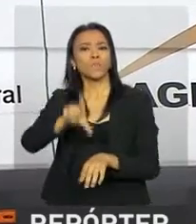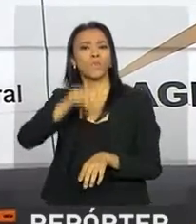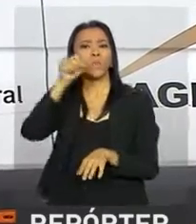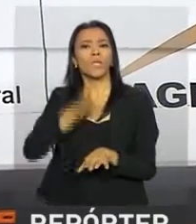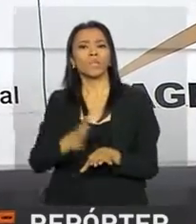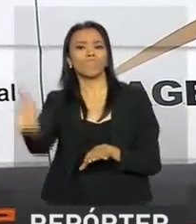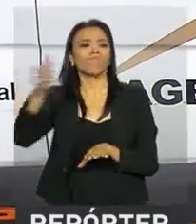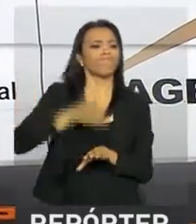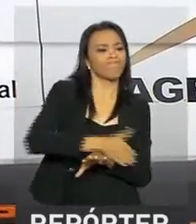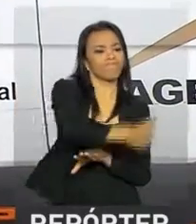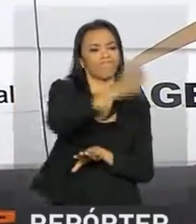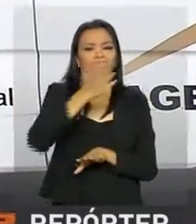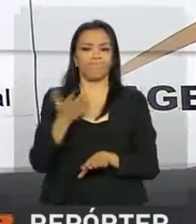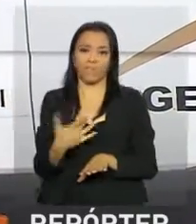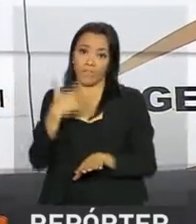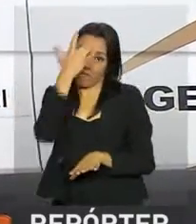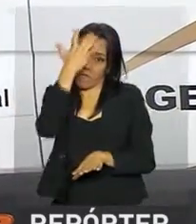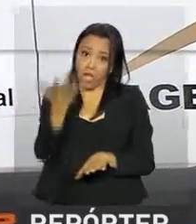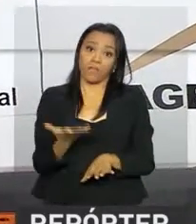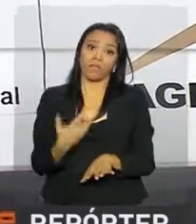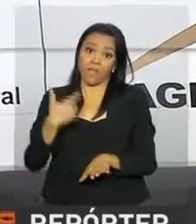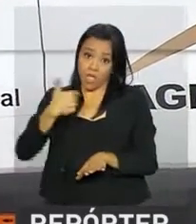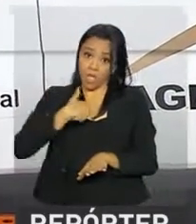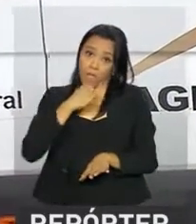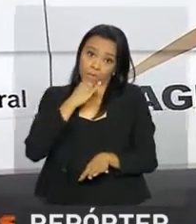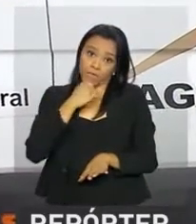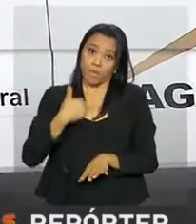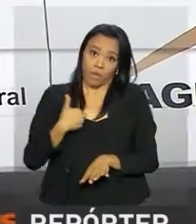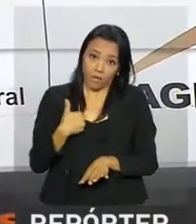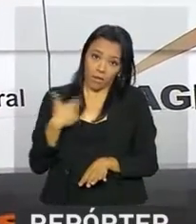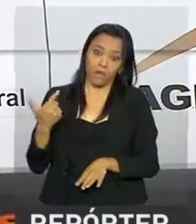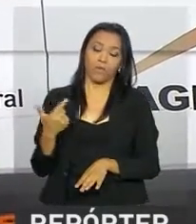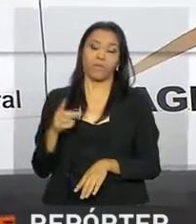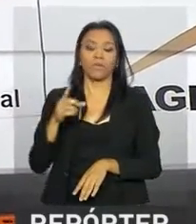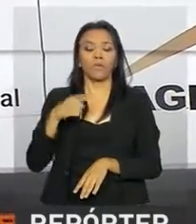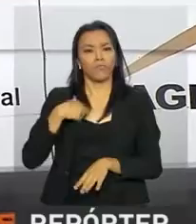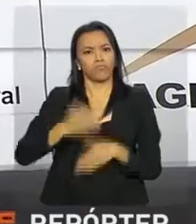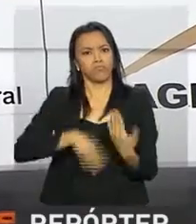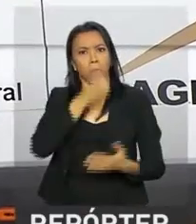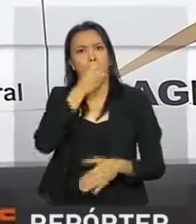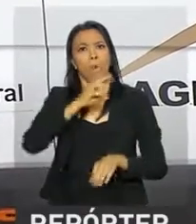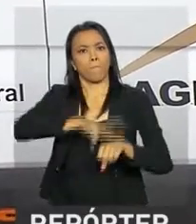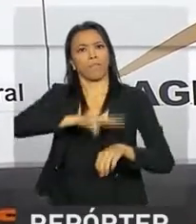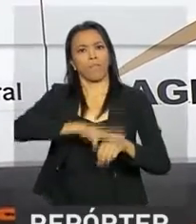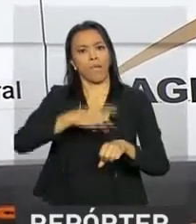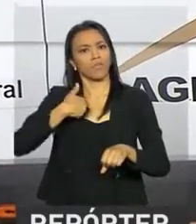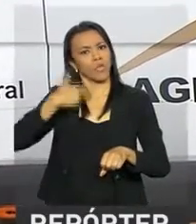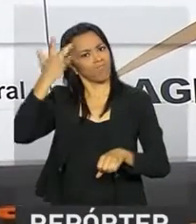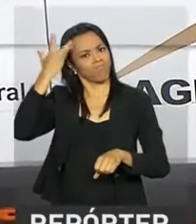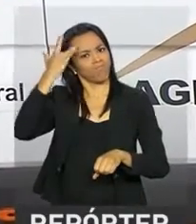para fazer e eu sou eu consigo ter um maior envolvimento e matemática